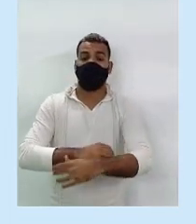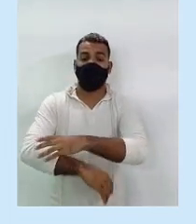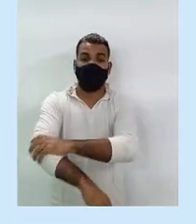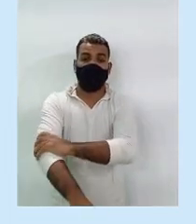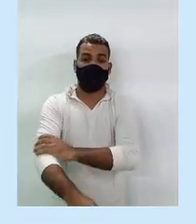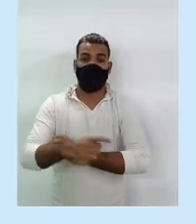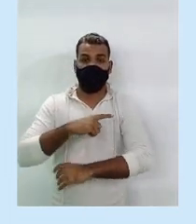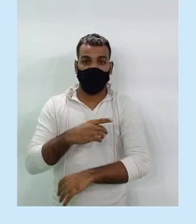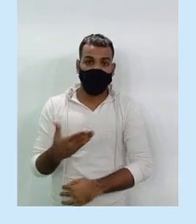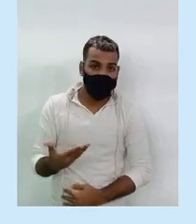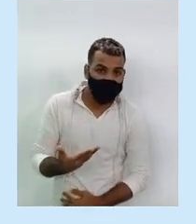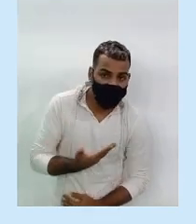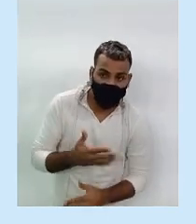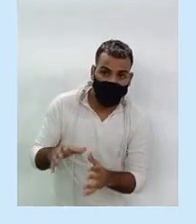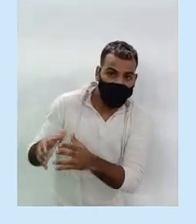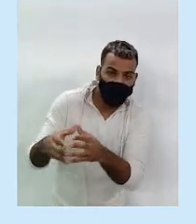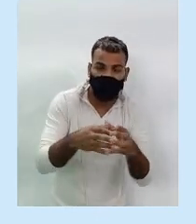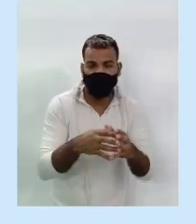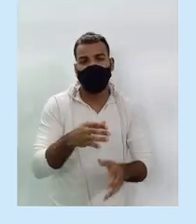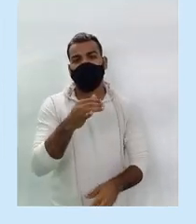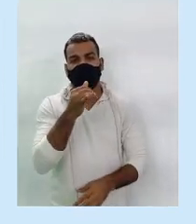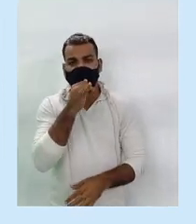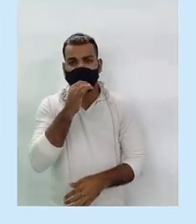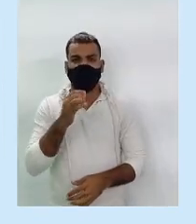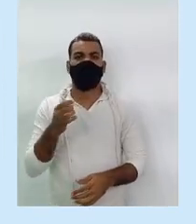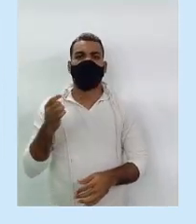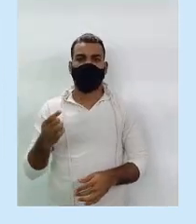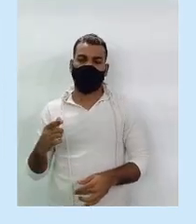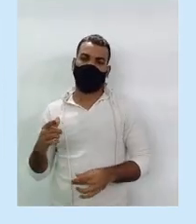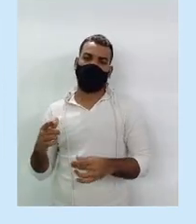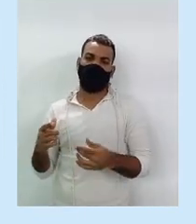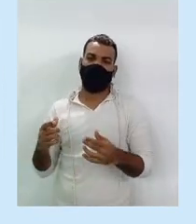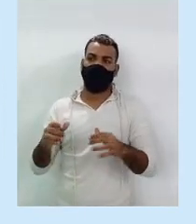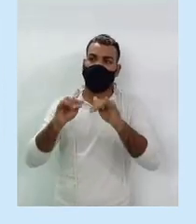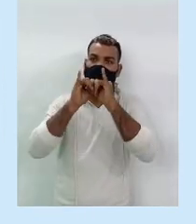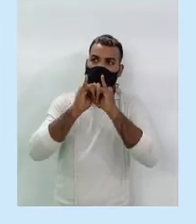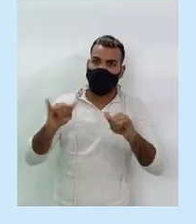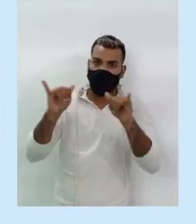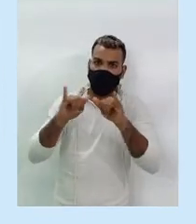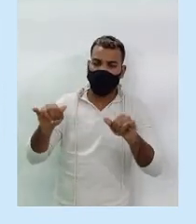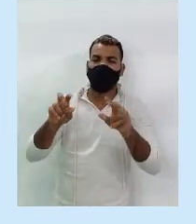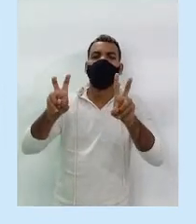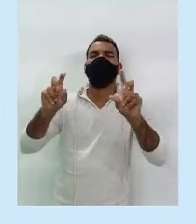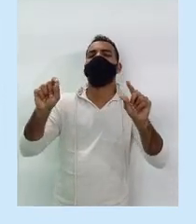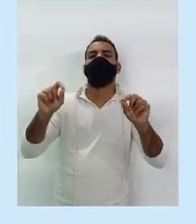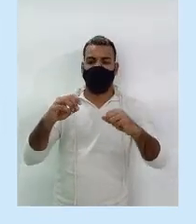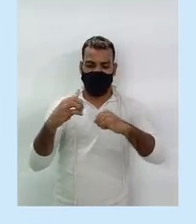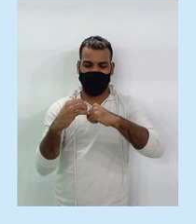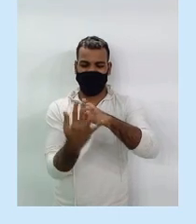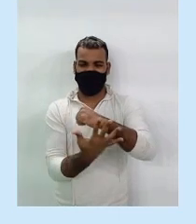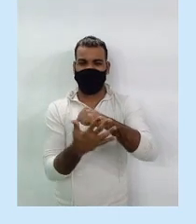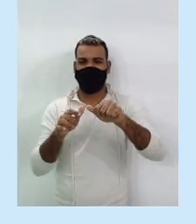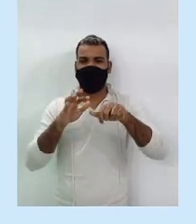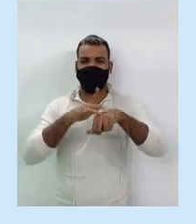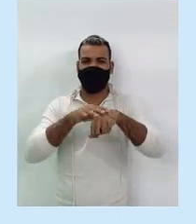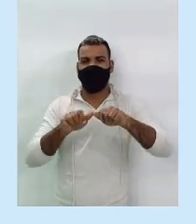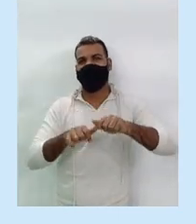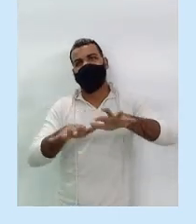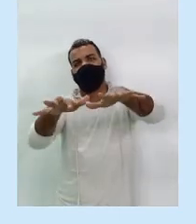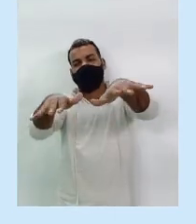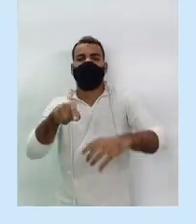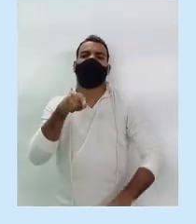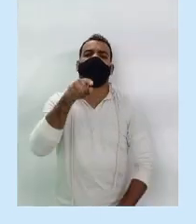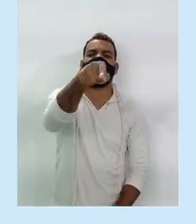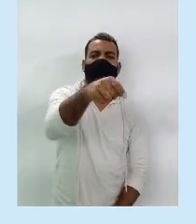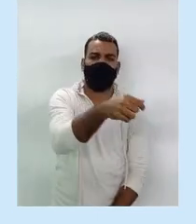o coletivo. Um exemplo, nós temos as notícias sobre a Covid, a pandemia, e